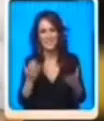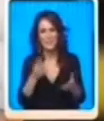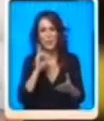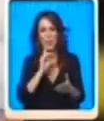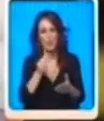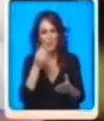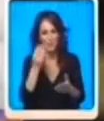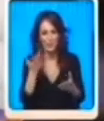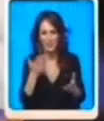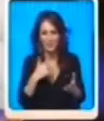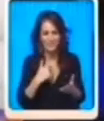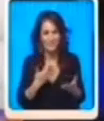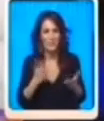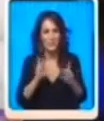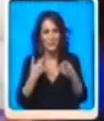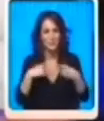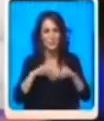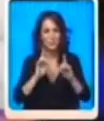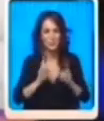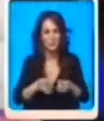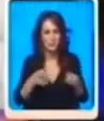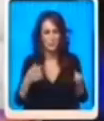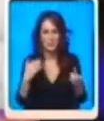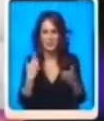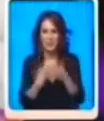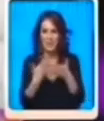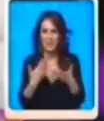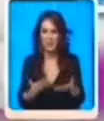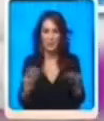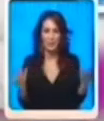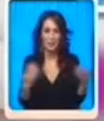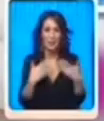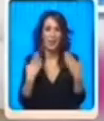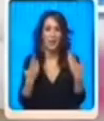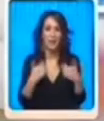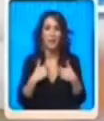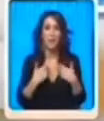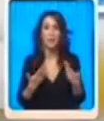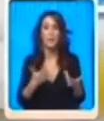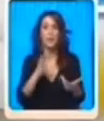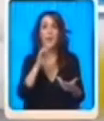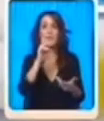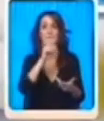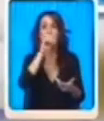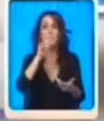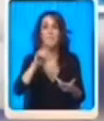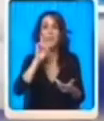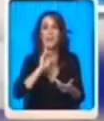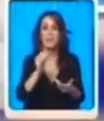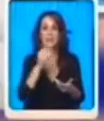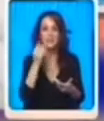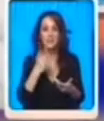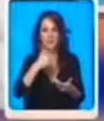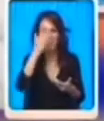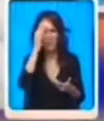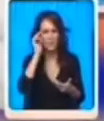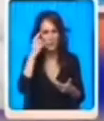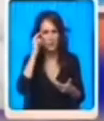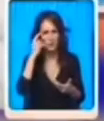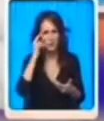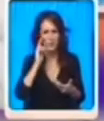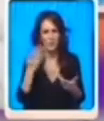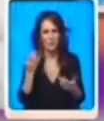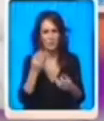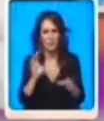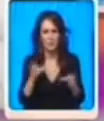com a miúda, né? Desde que começou. E então, olha, não quero saber, fiquei fã da rapariga. Não, mas eu acho que é mesmo uma loucura,